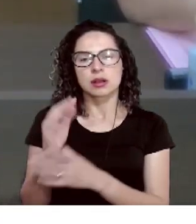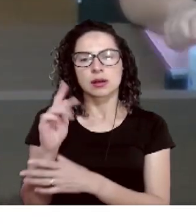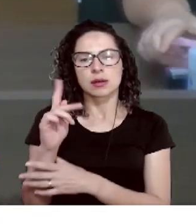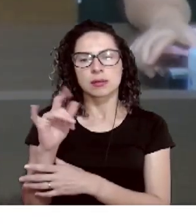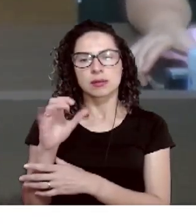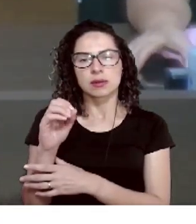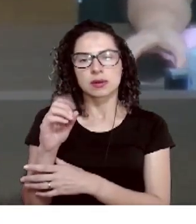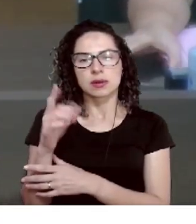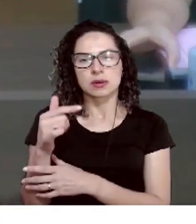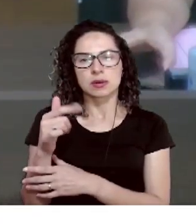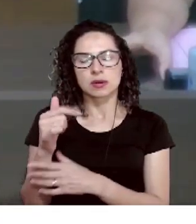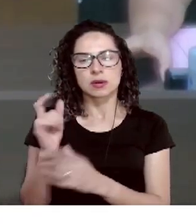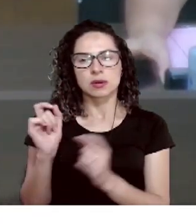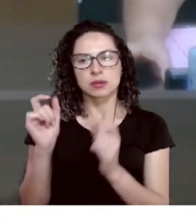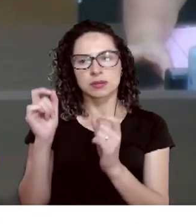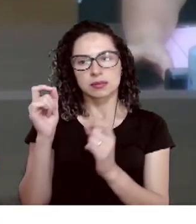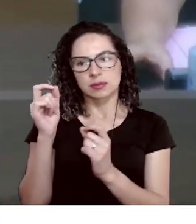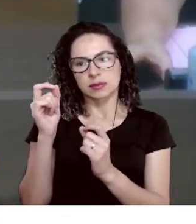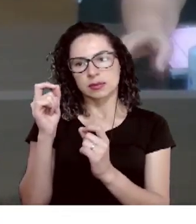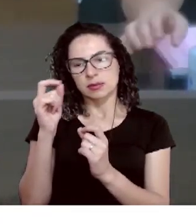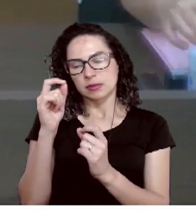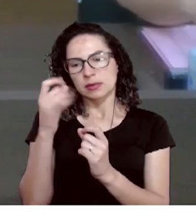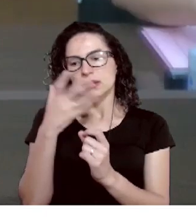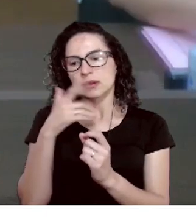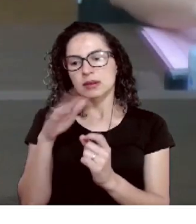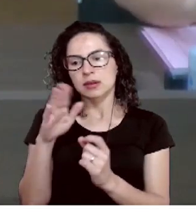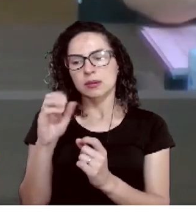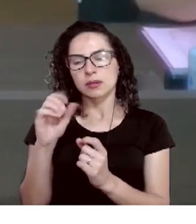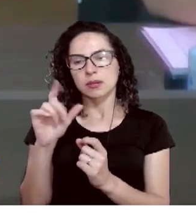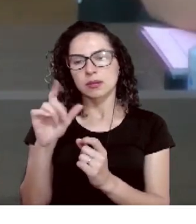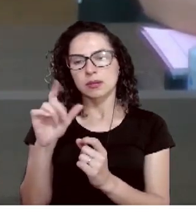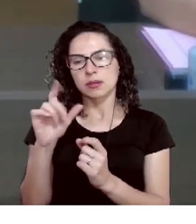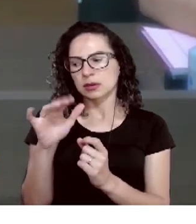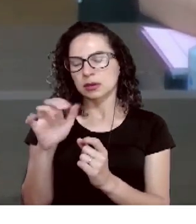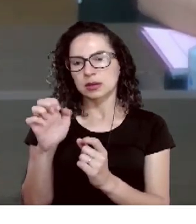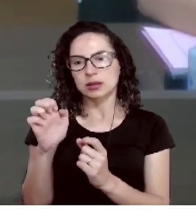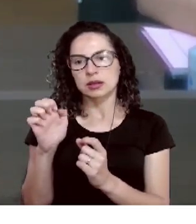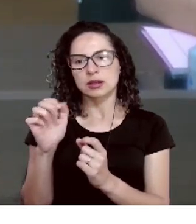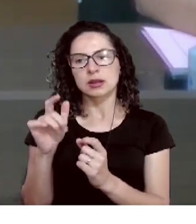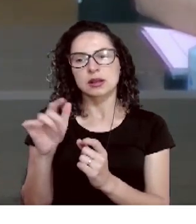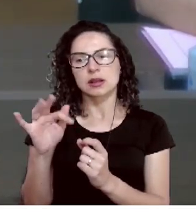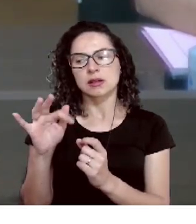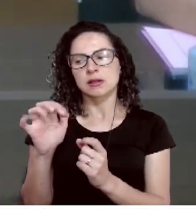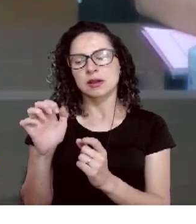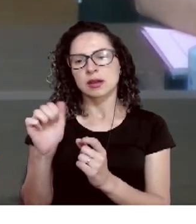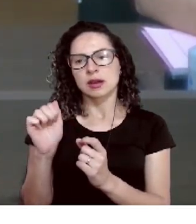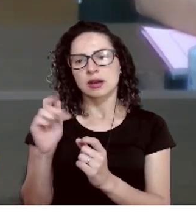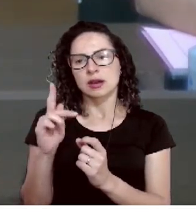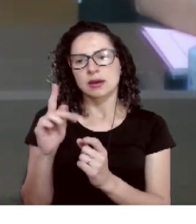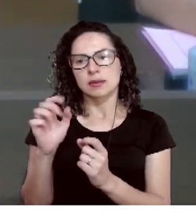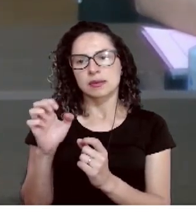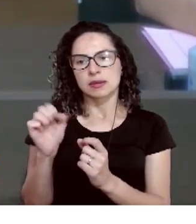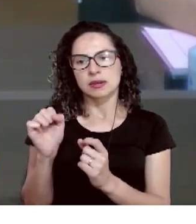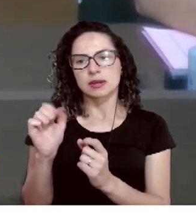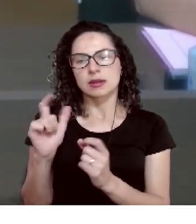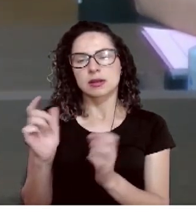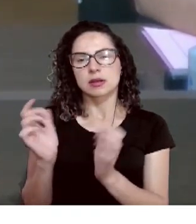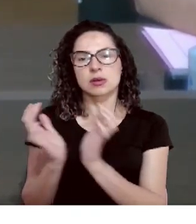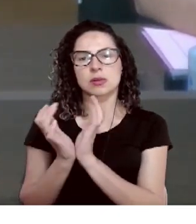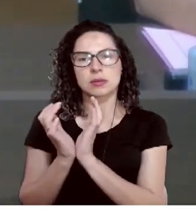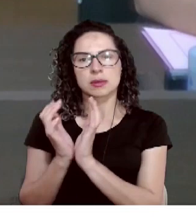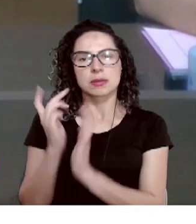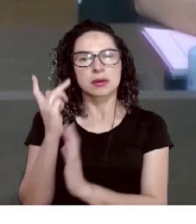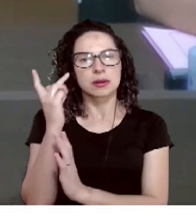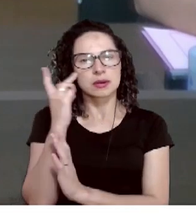Câncer Infantil Boldrini, FEAPES, Federação das APAES de São Paulo, do Estado de São